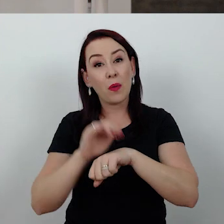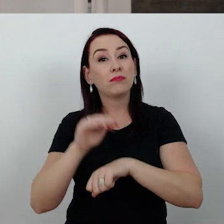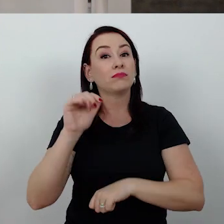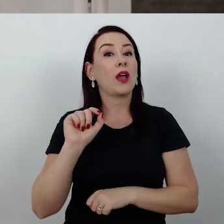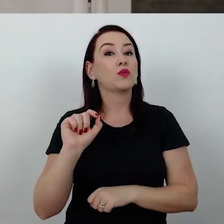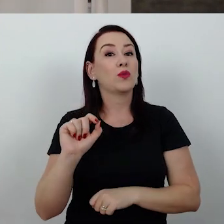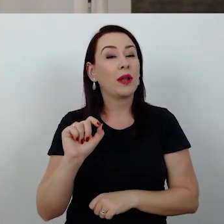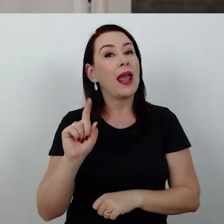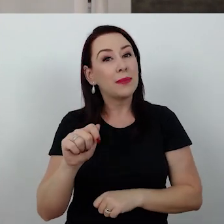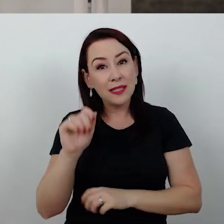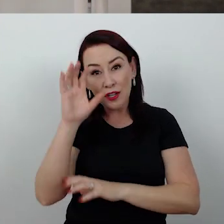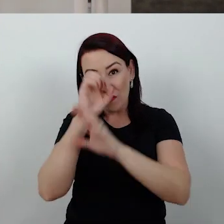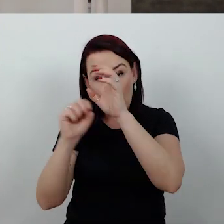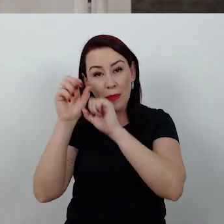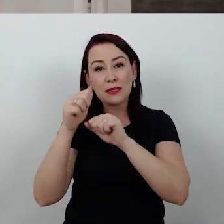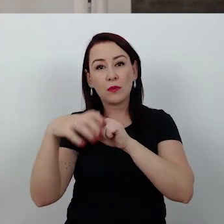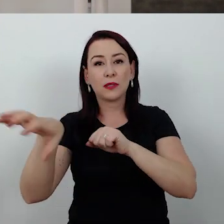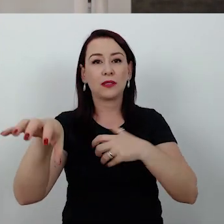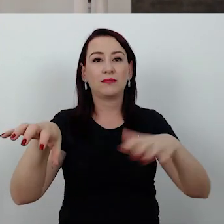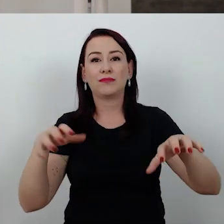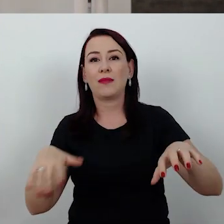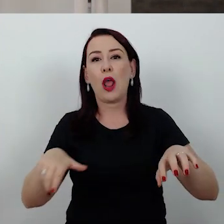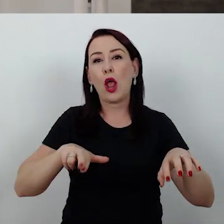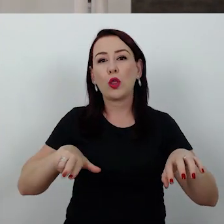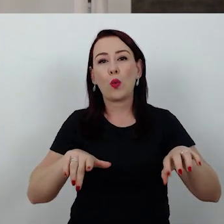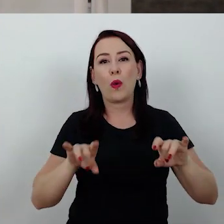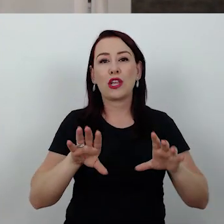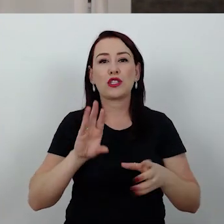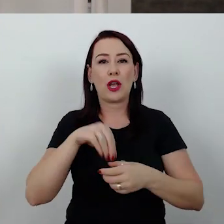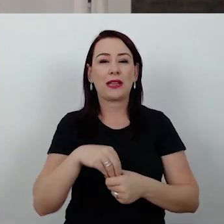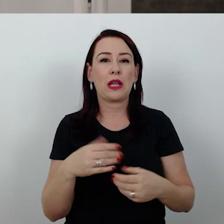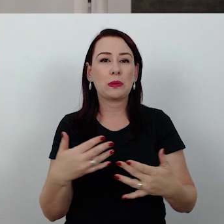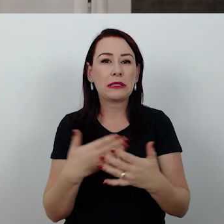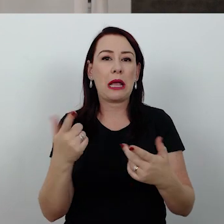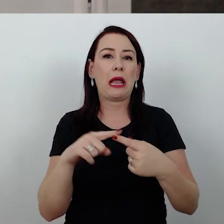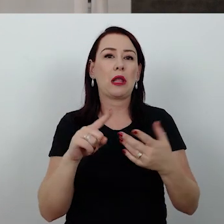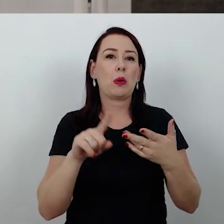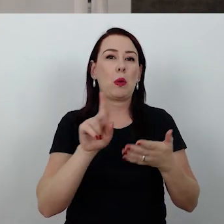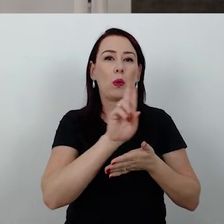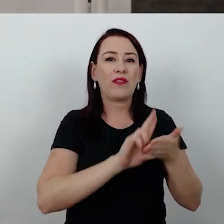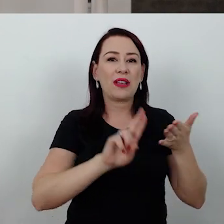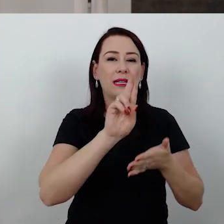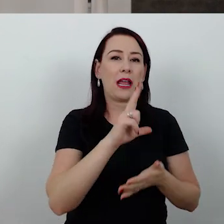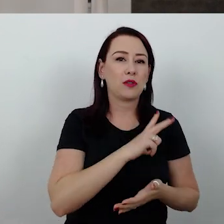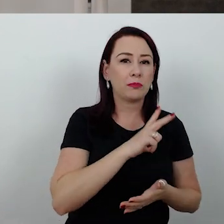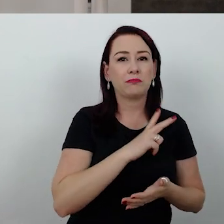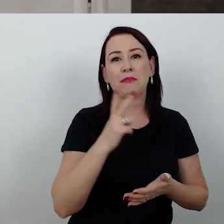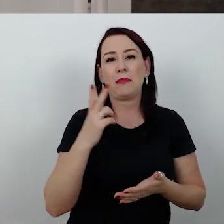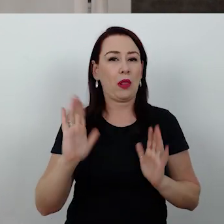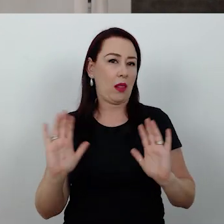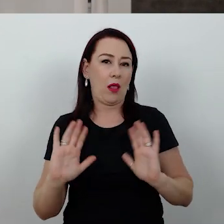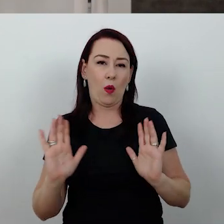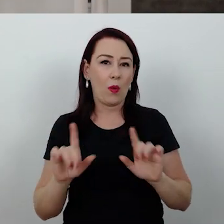e, principalmente, também pensando numa formação que seja descentralizada, que não fique ali só dentro das universidades